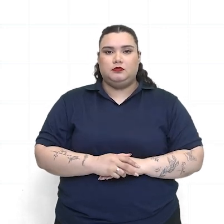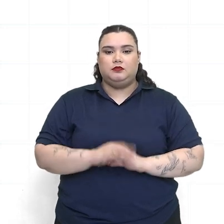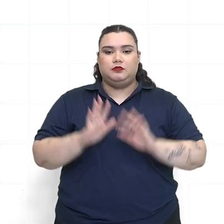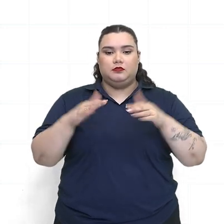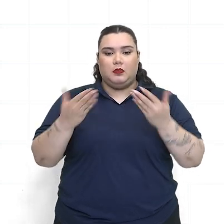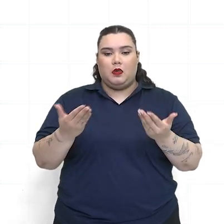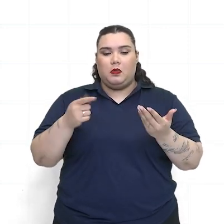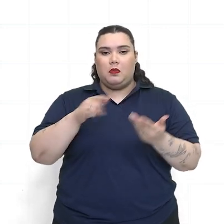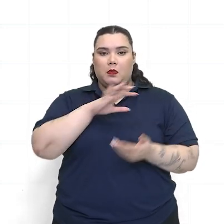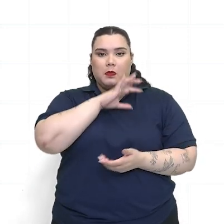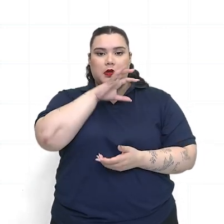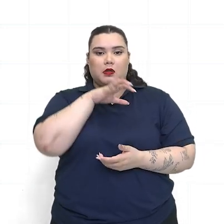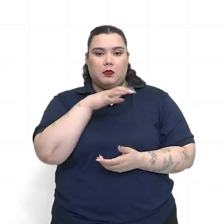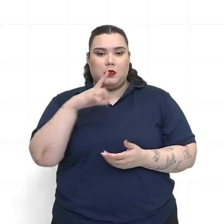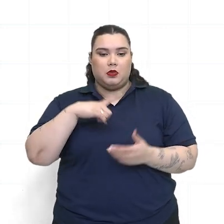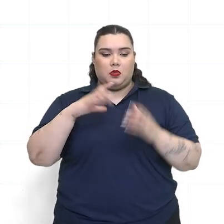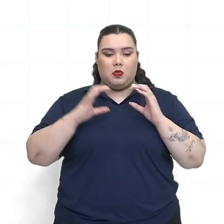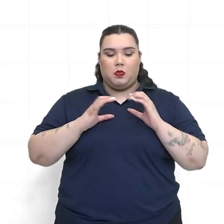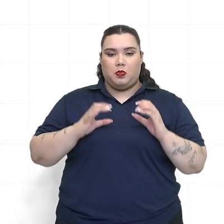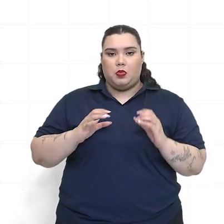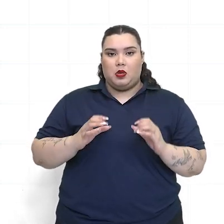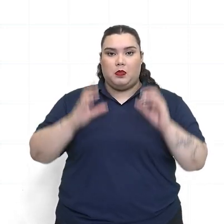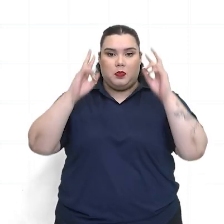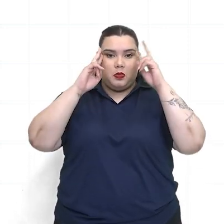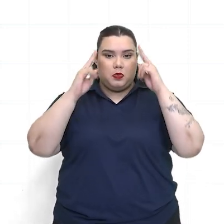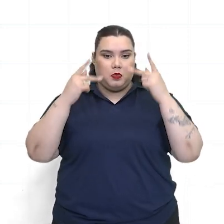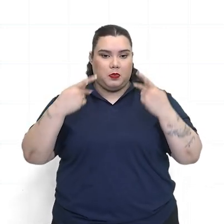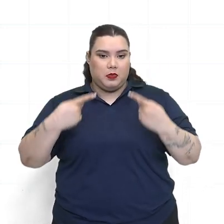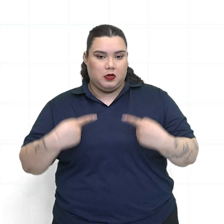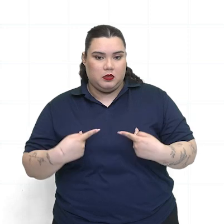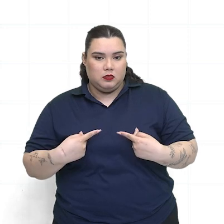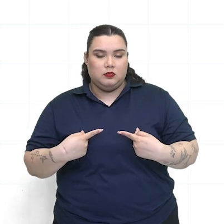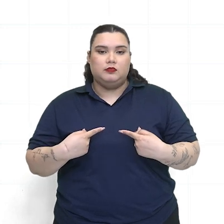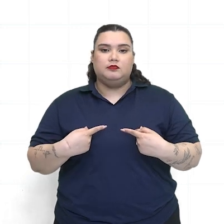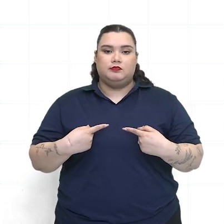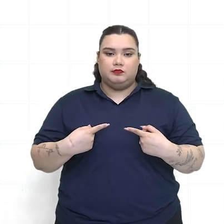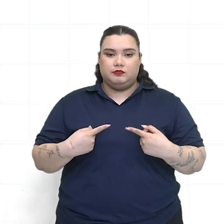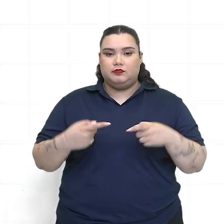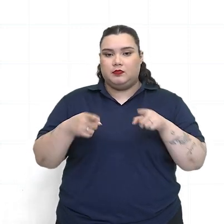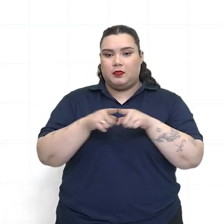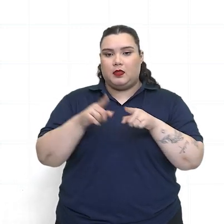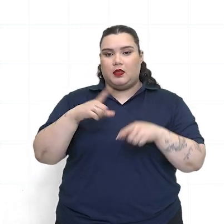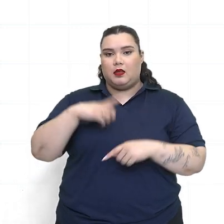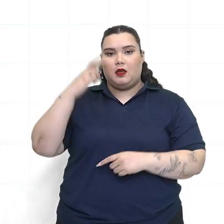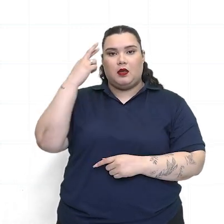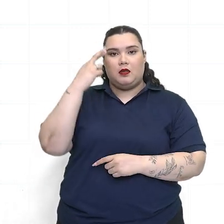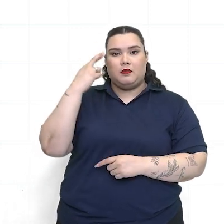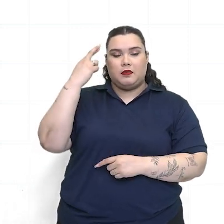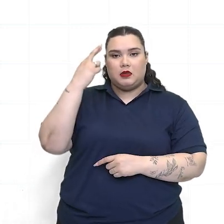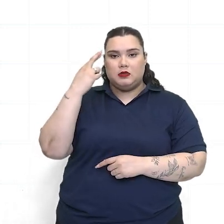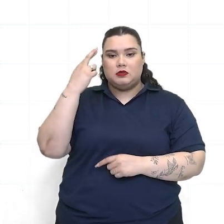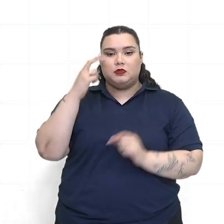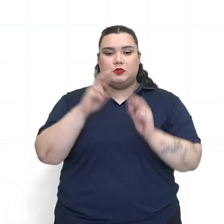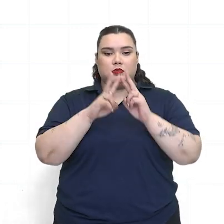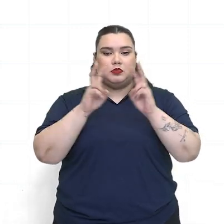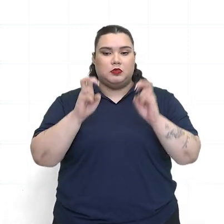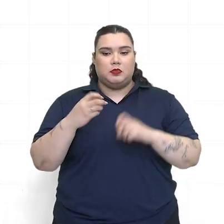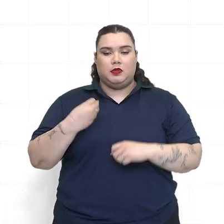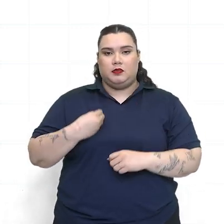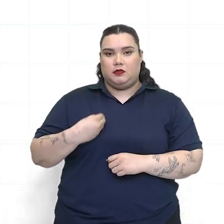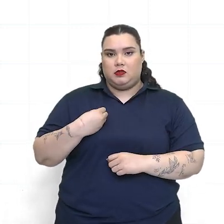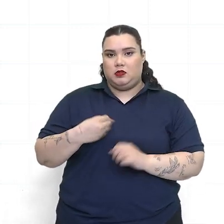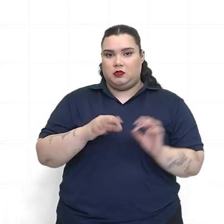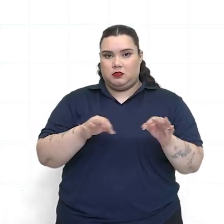o animal ele está tendo um comportamento humano, né, sentado e fazendo uma reflexão aí a respeito da sua